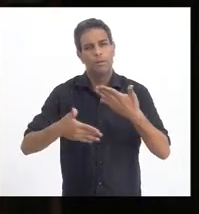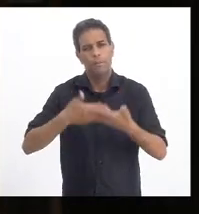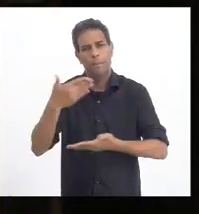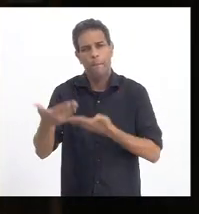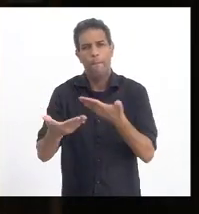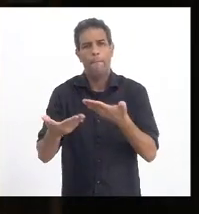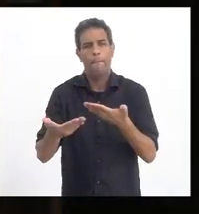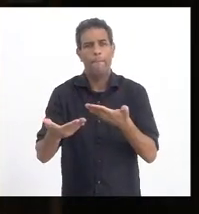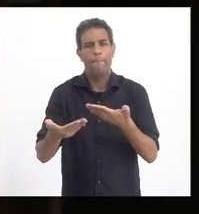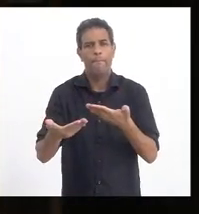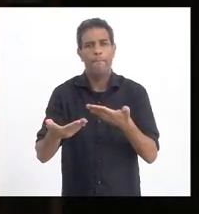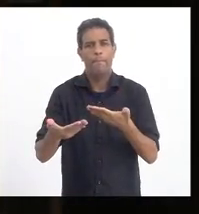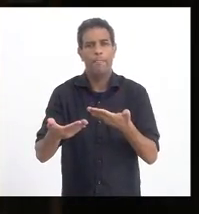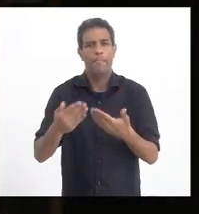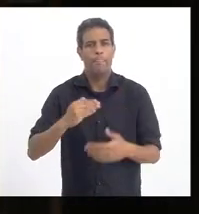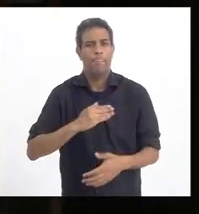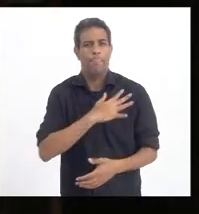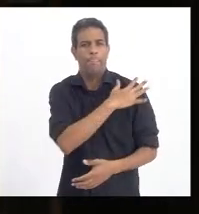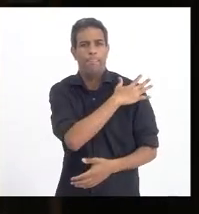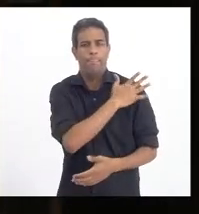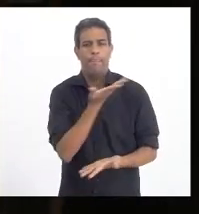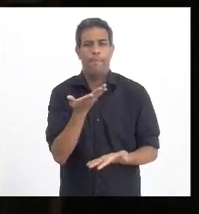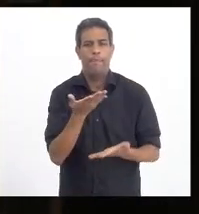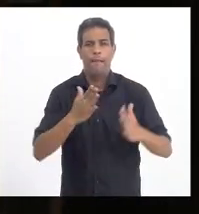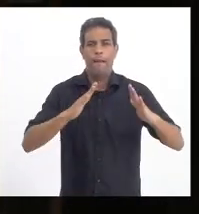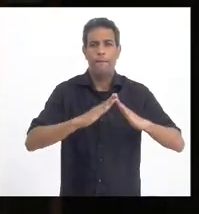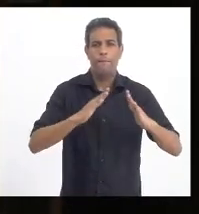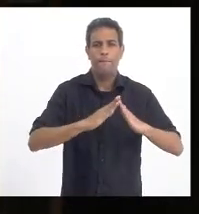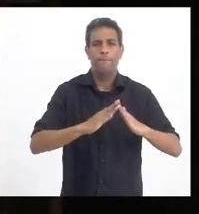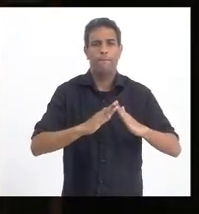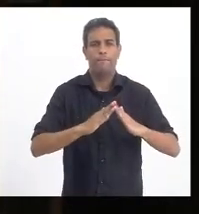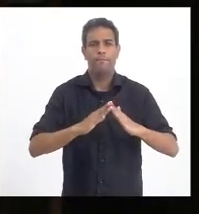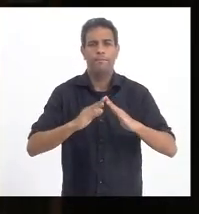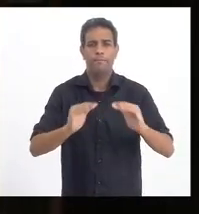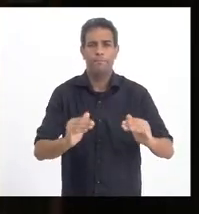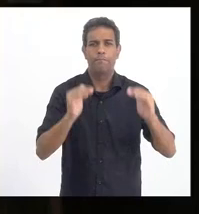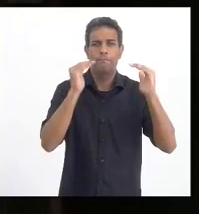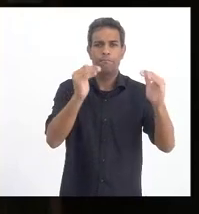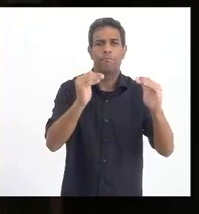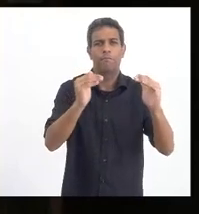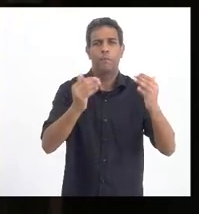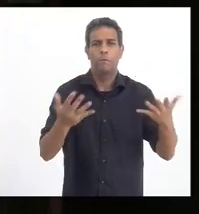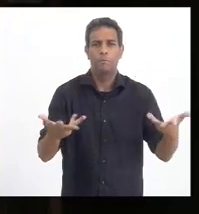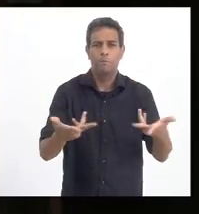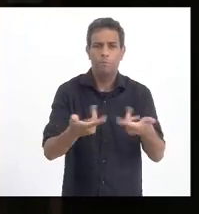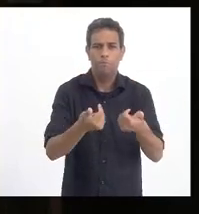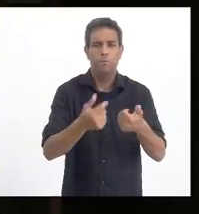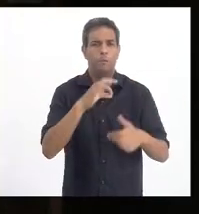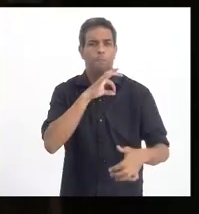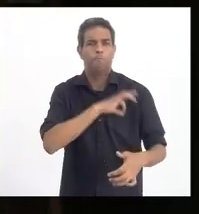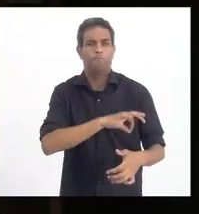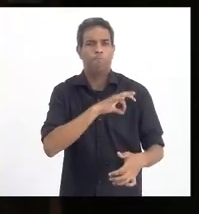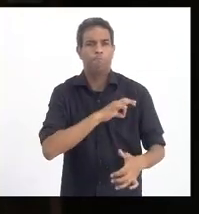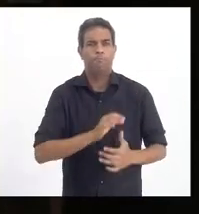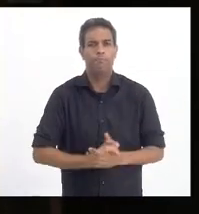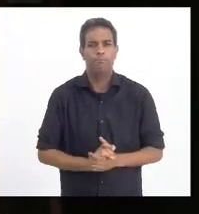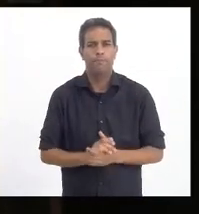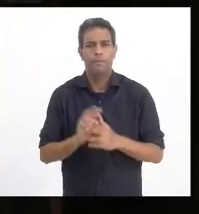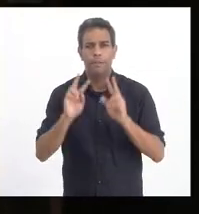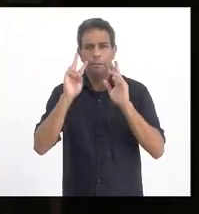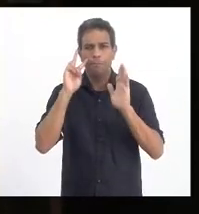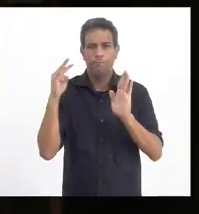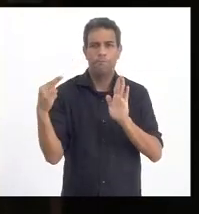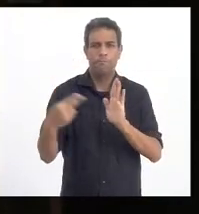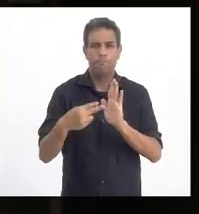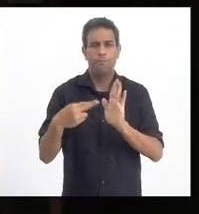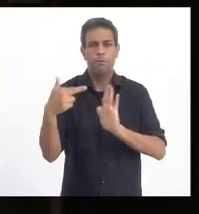o militar que ia para casa por algum direito dele um posto acima ou com a melhoria de reforma ele via no contracheque